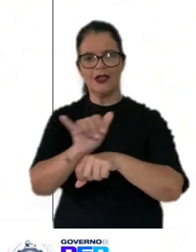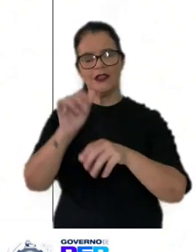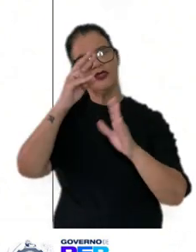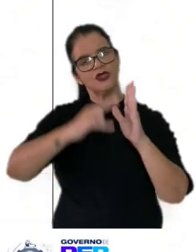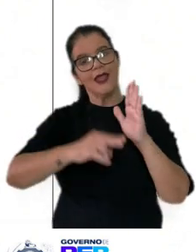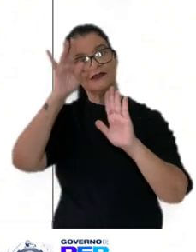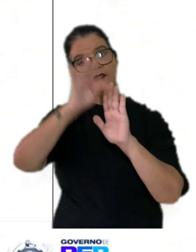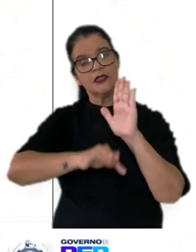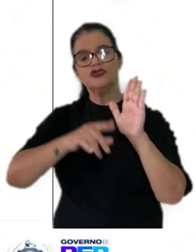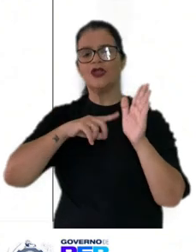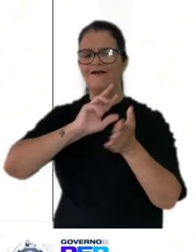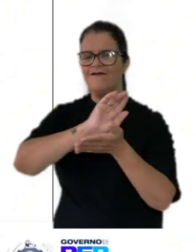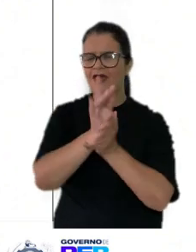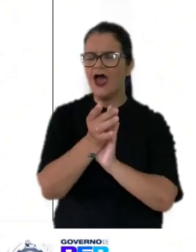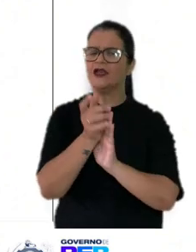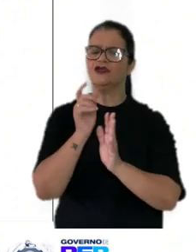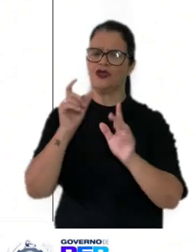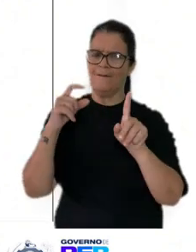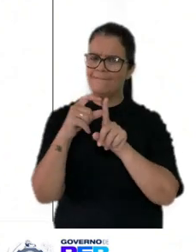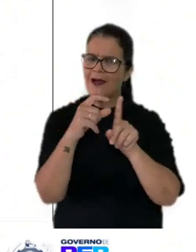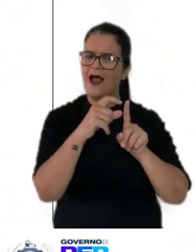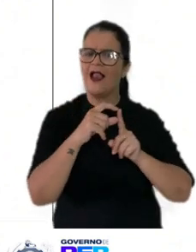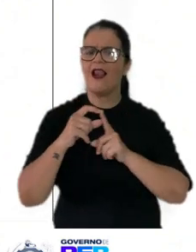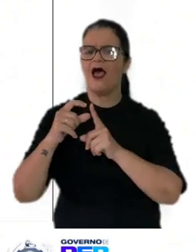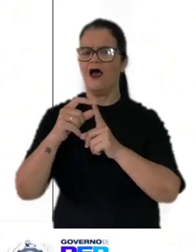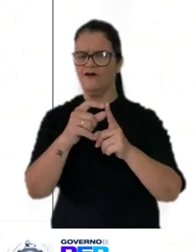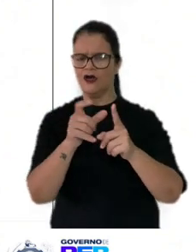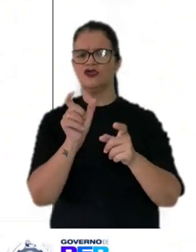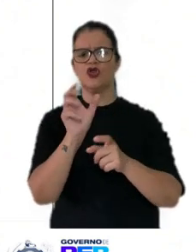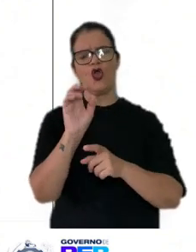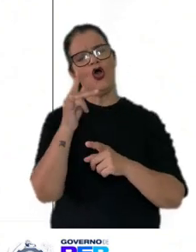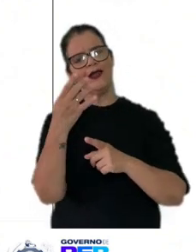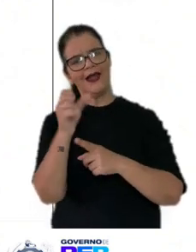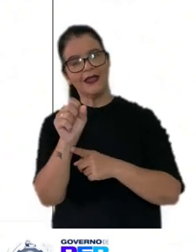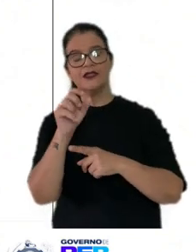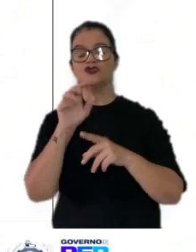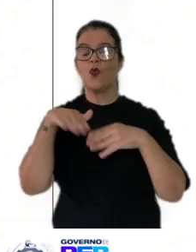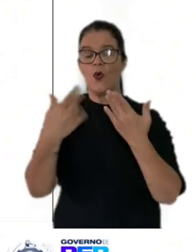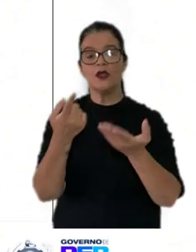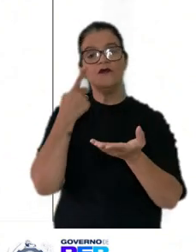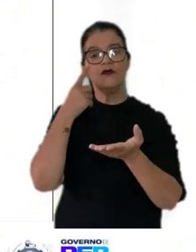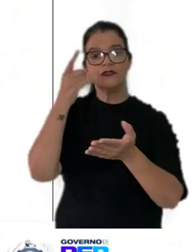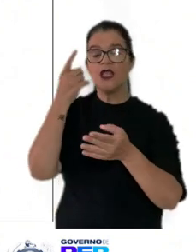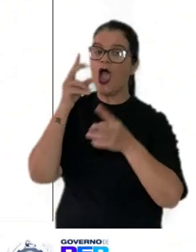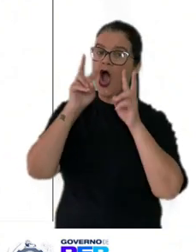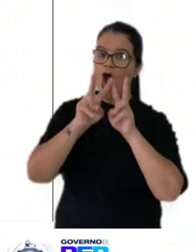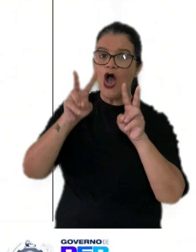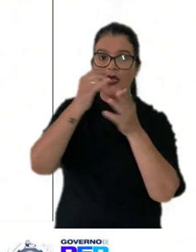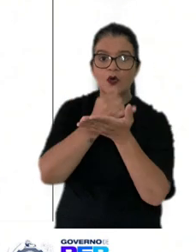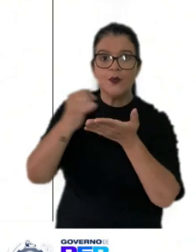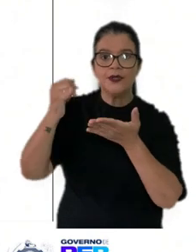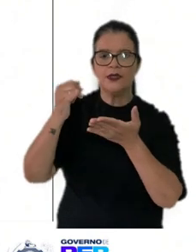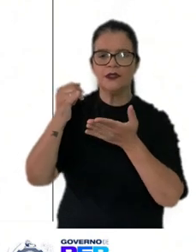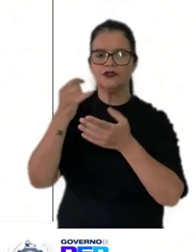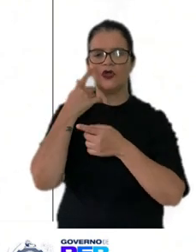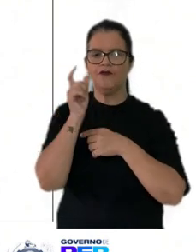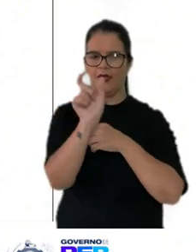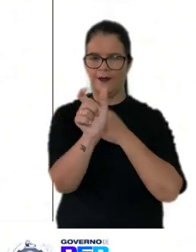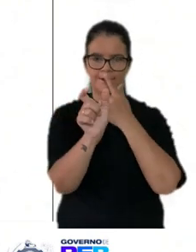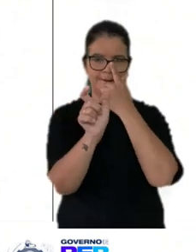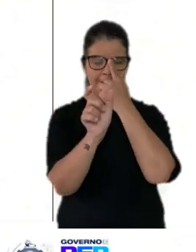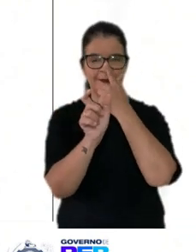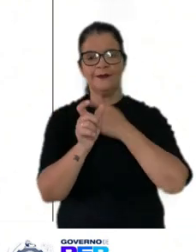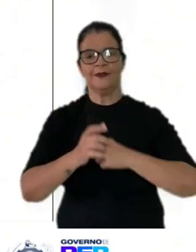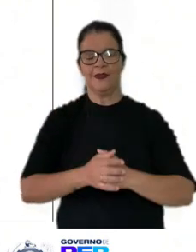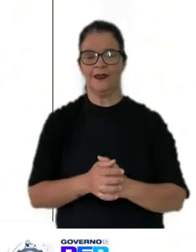várias palavras cognatas então quando você olha logo aqui no início in addition to physical